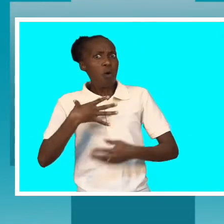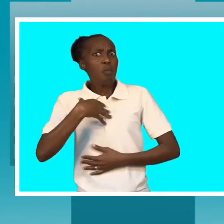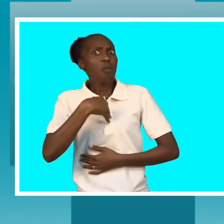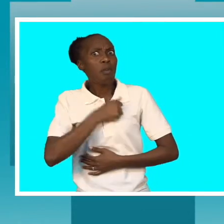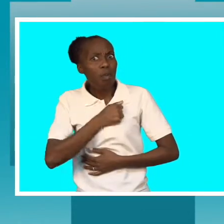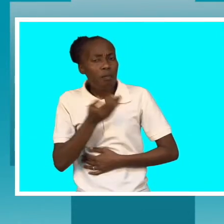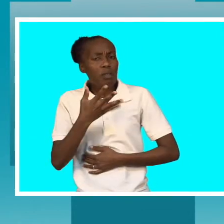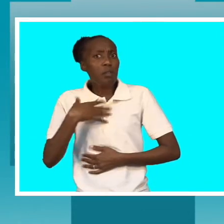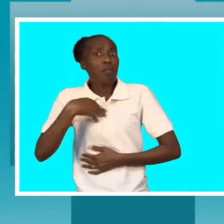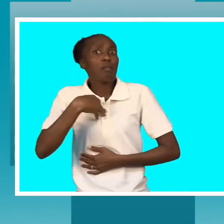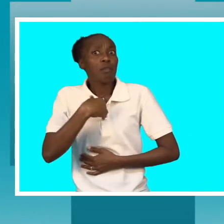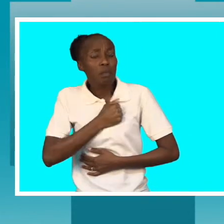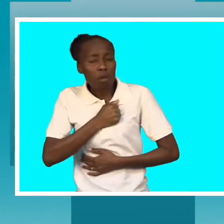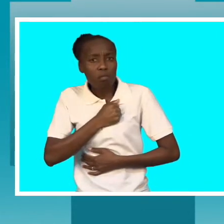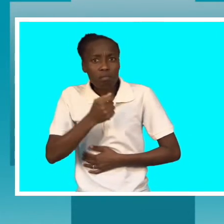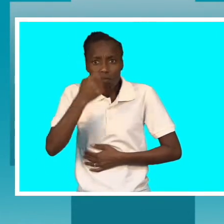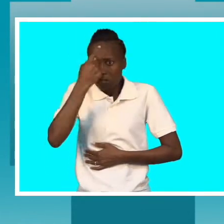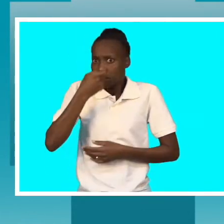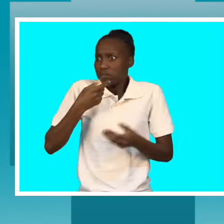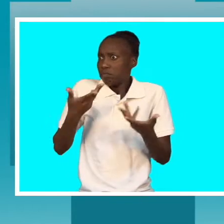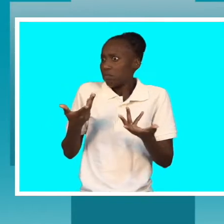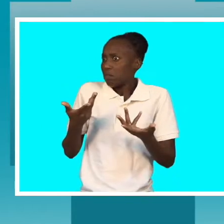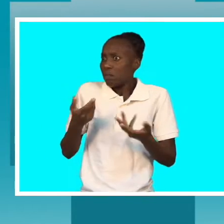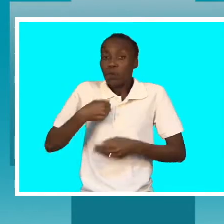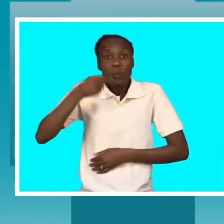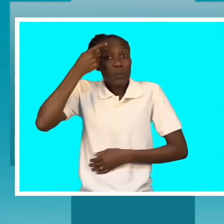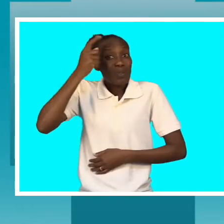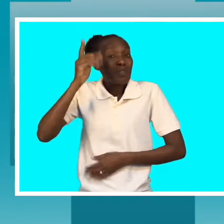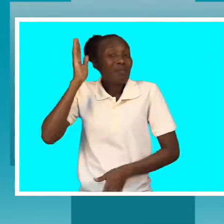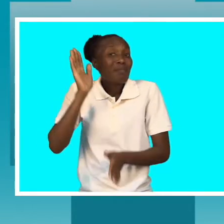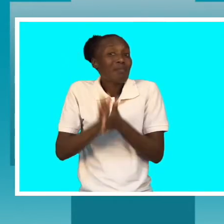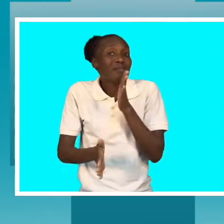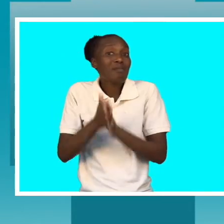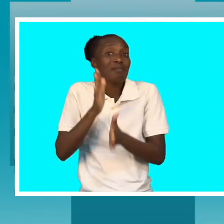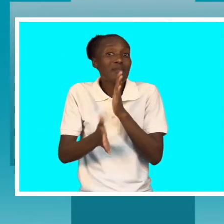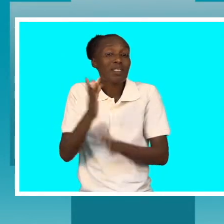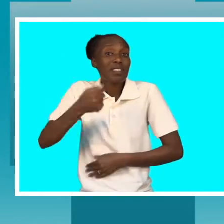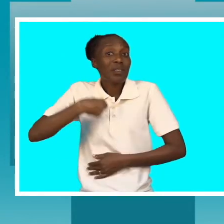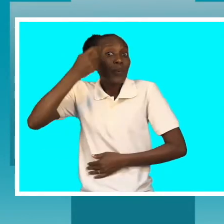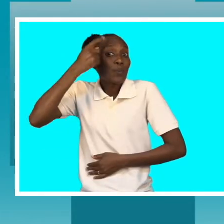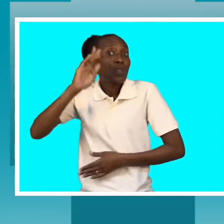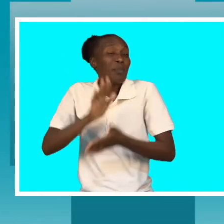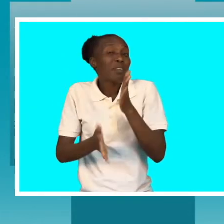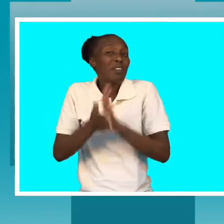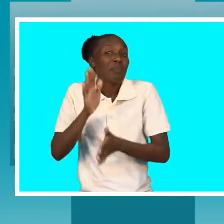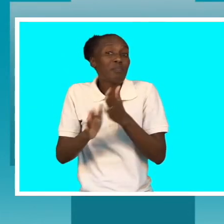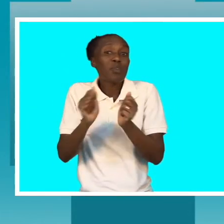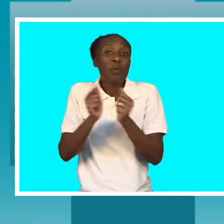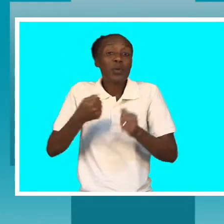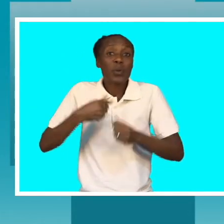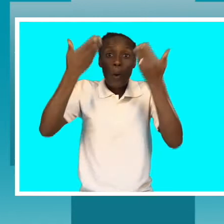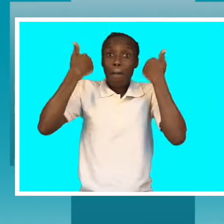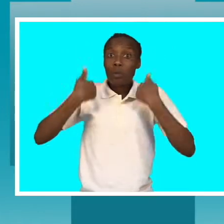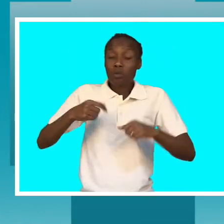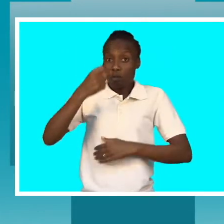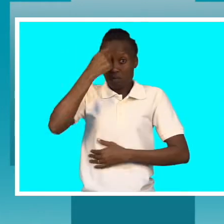Sim, sou desde o mesmo. E você? Eu disse, eu? Eu morri mesmo. Eu não sabia nada.